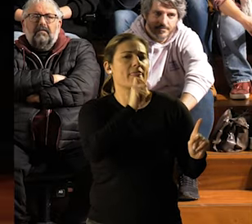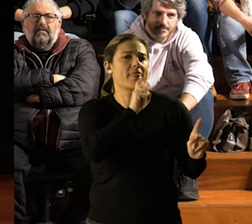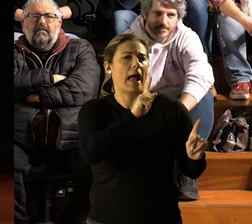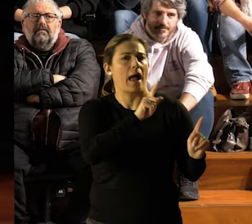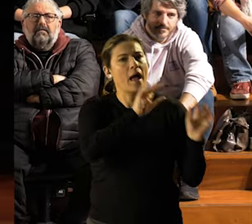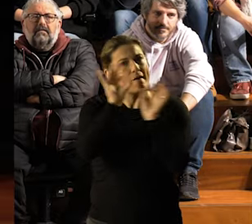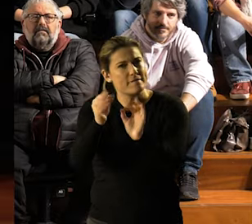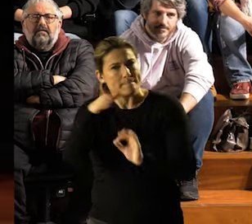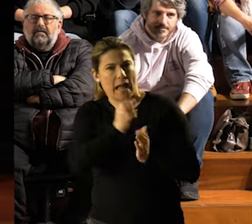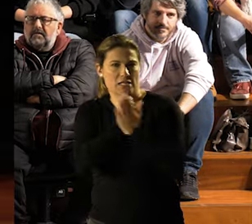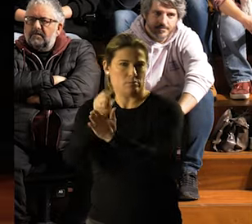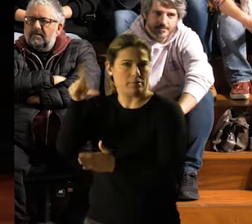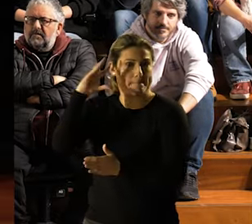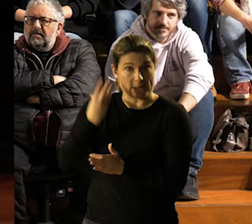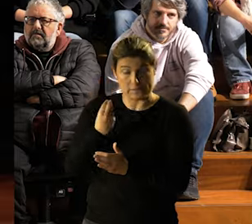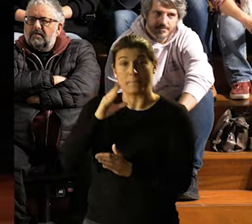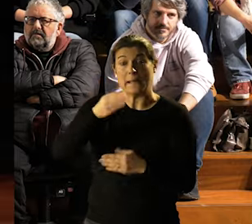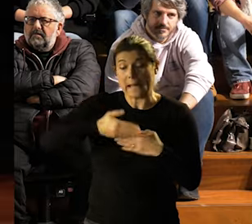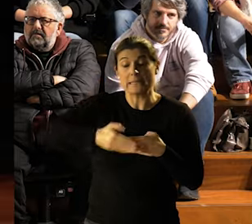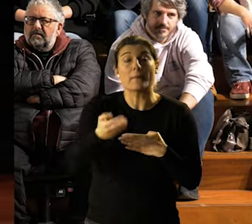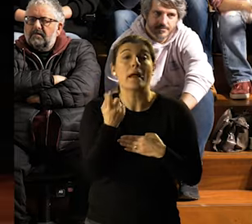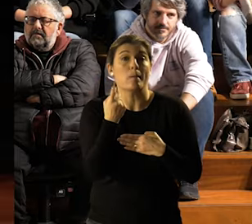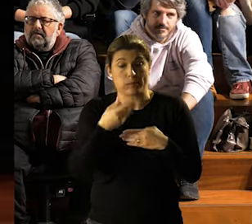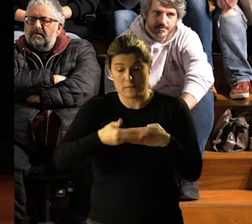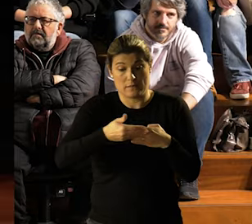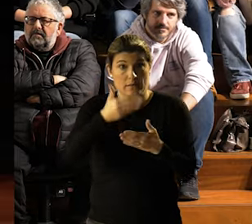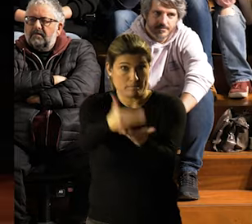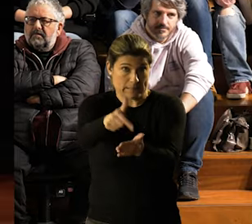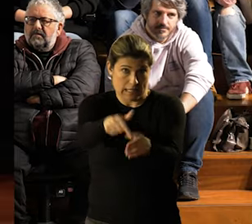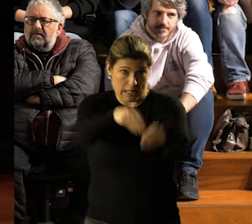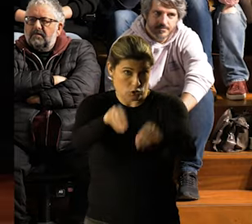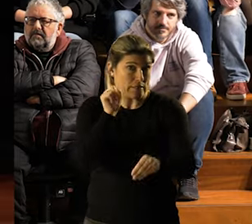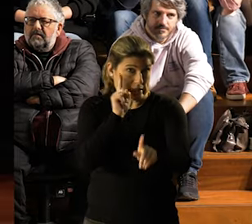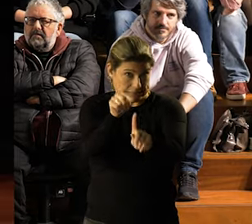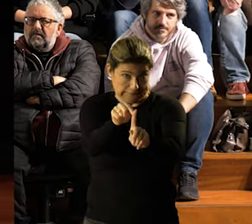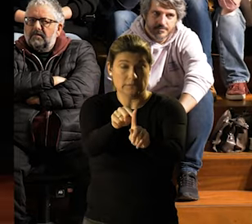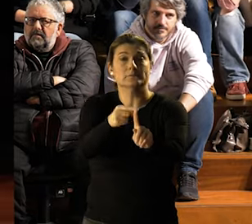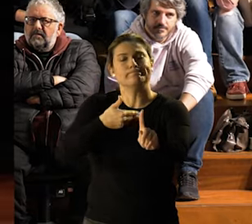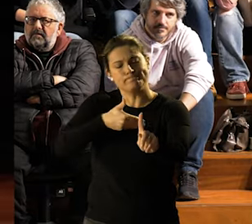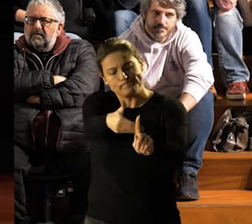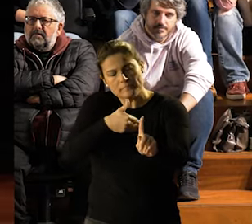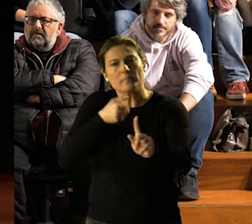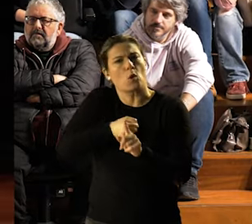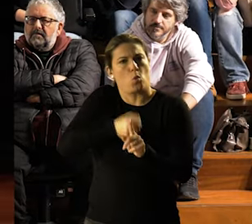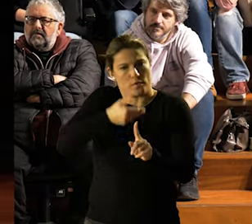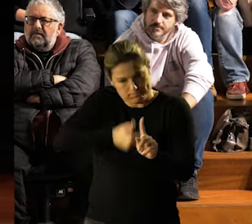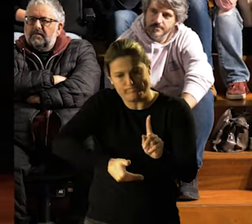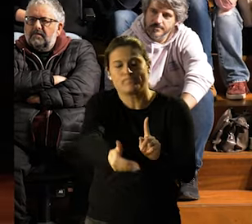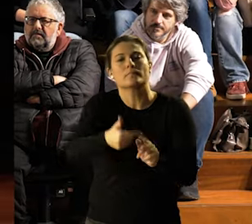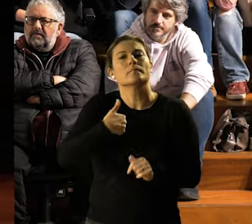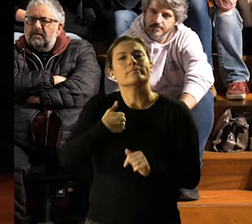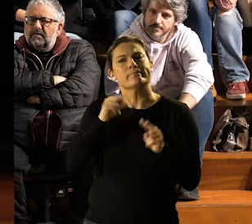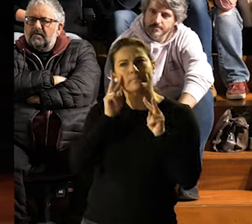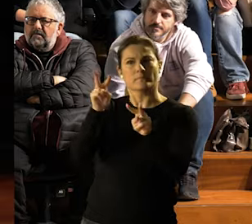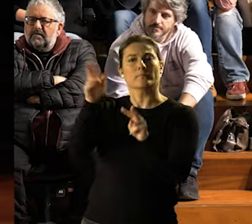pela Palestina Mas nesta semana que falta até às eleições e nas lutas que temos pela frente sabemos hoje algo que